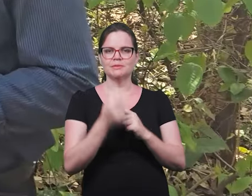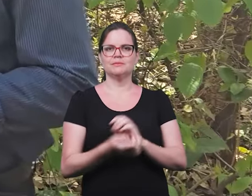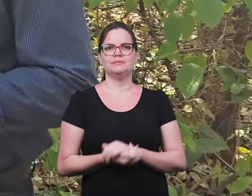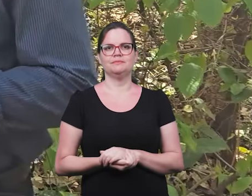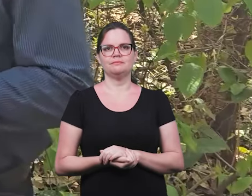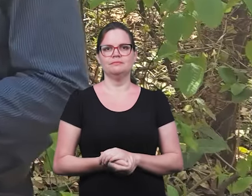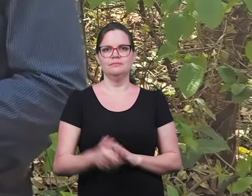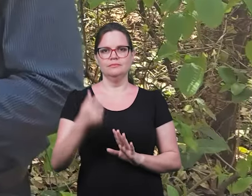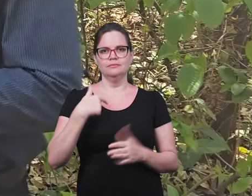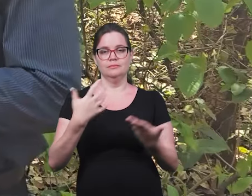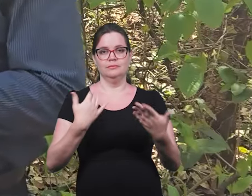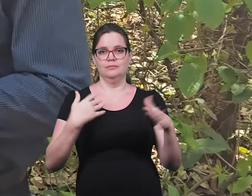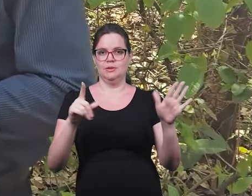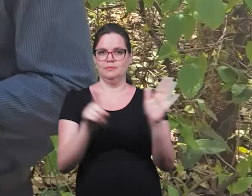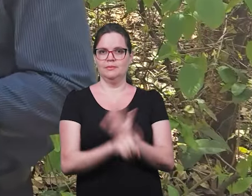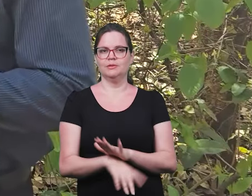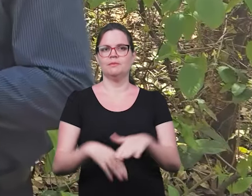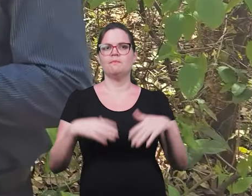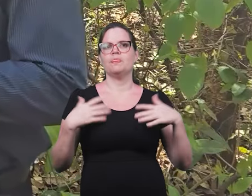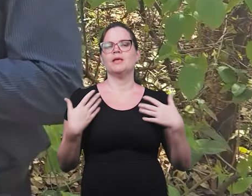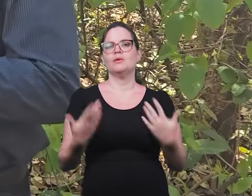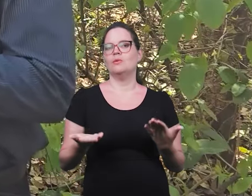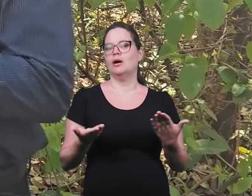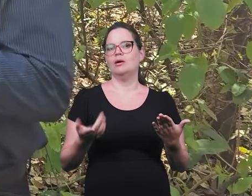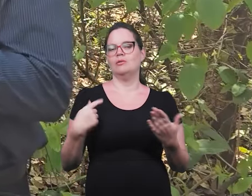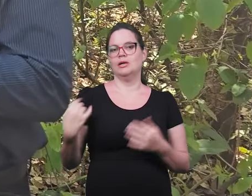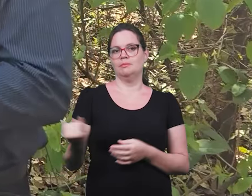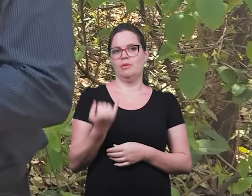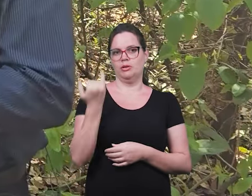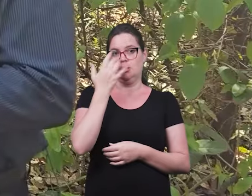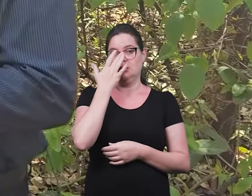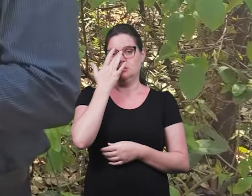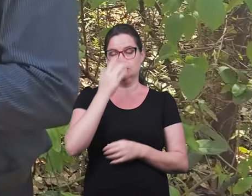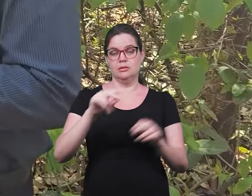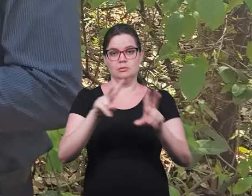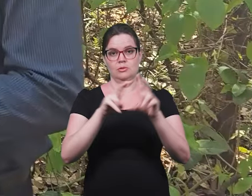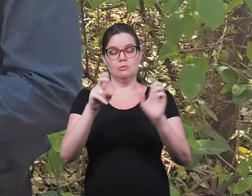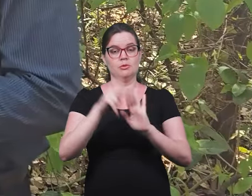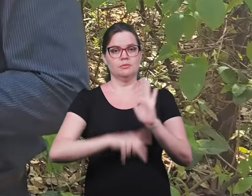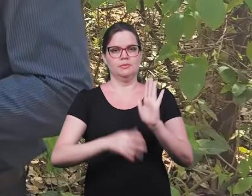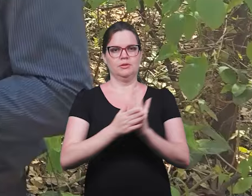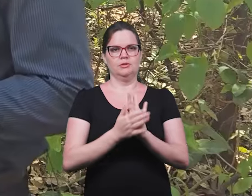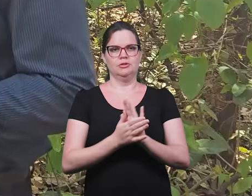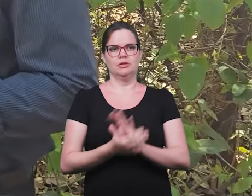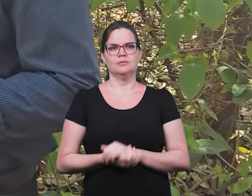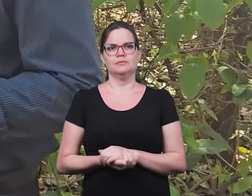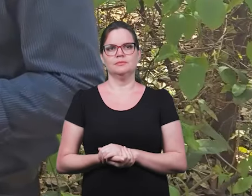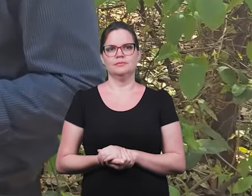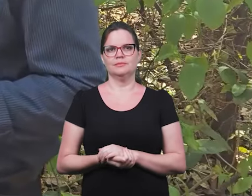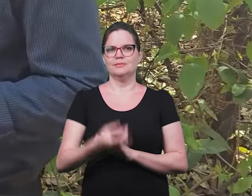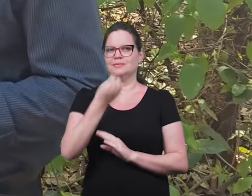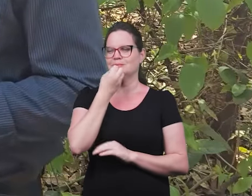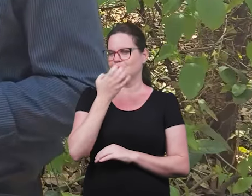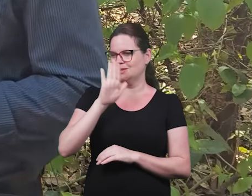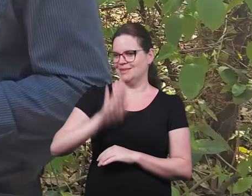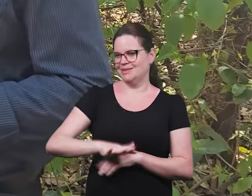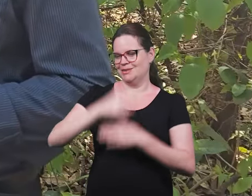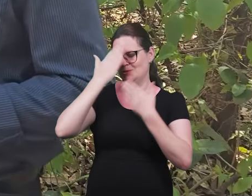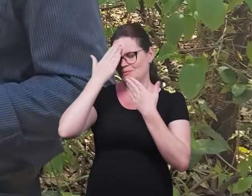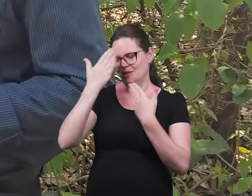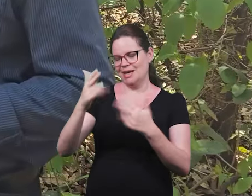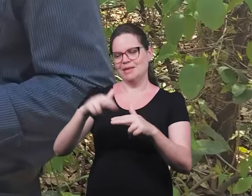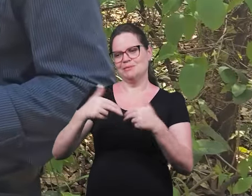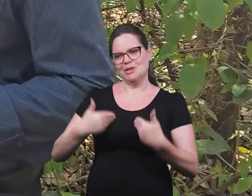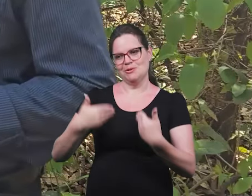entrevista. E eu gostaria de já perguntar, qual que é a importância desse projeto? Bom, boa tarde, obrigada